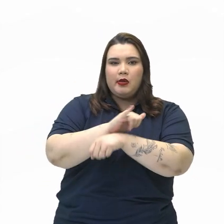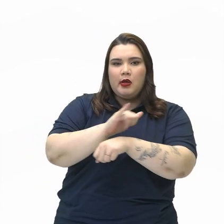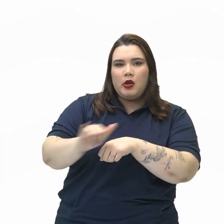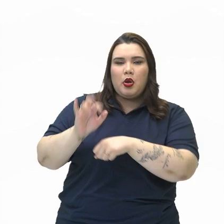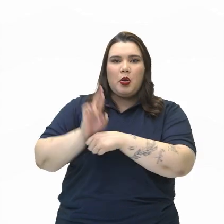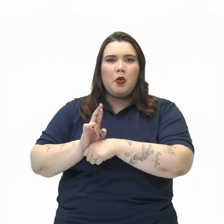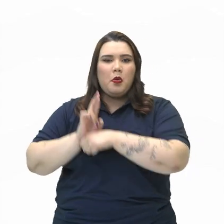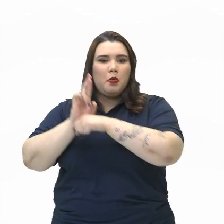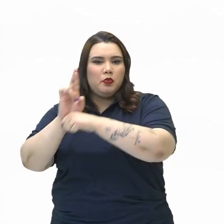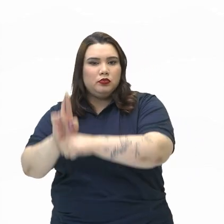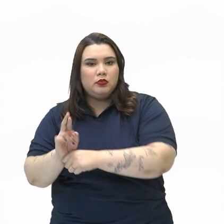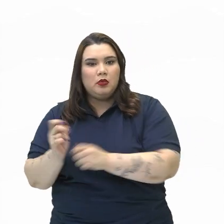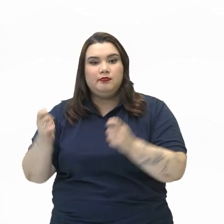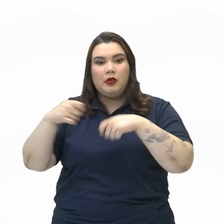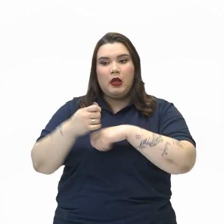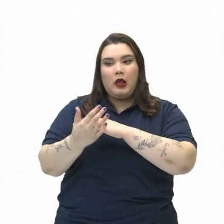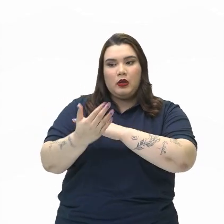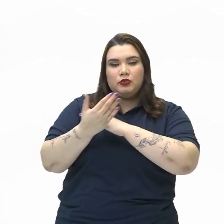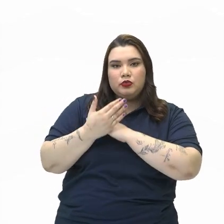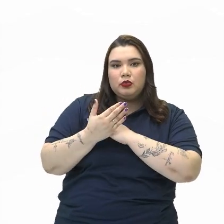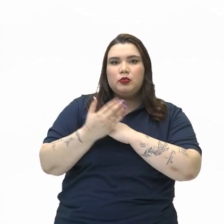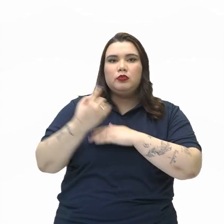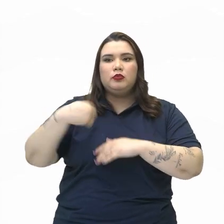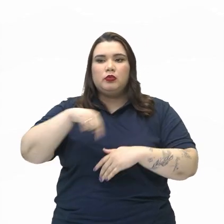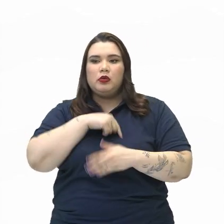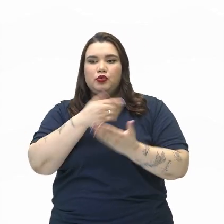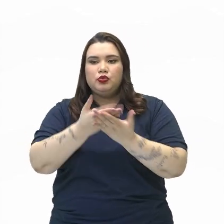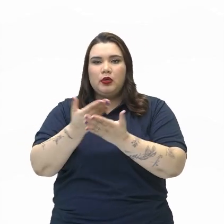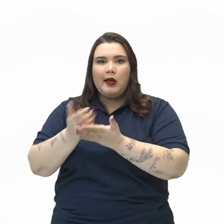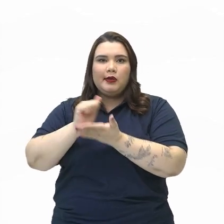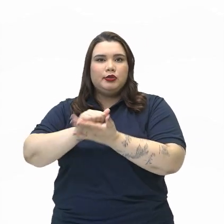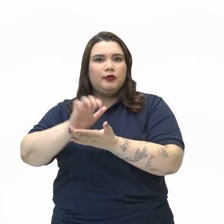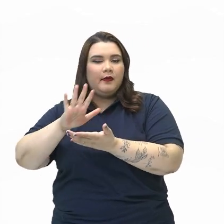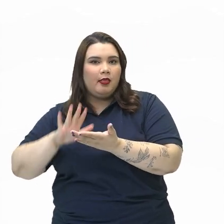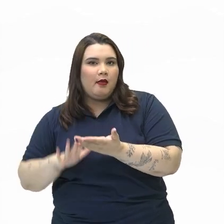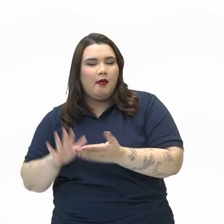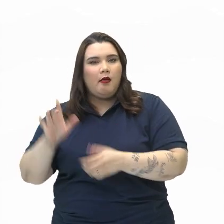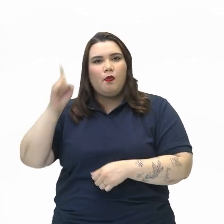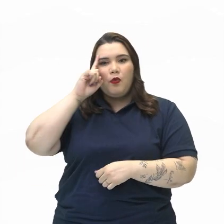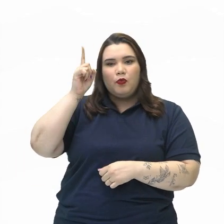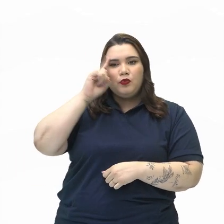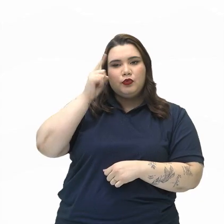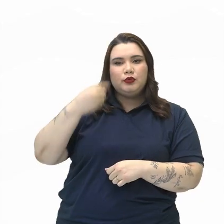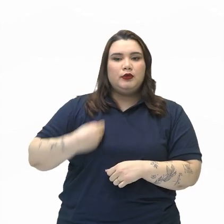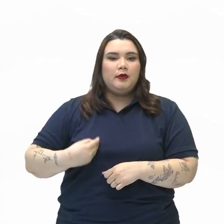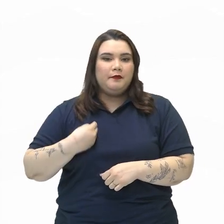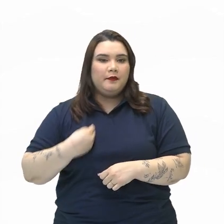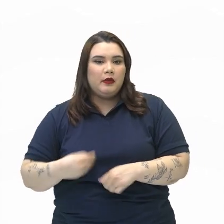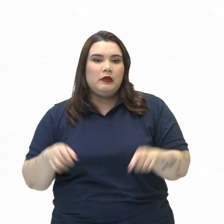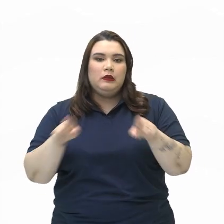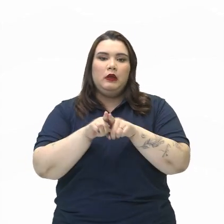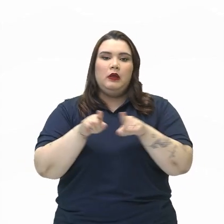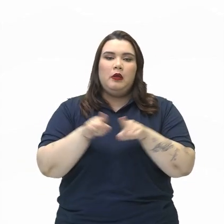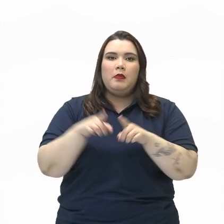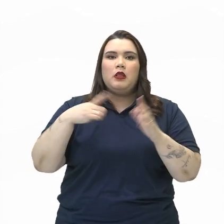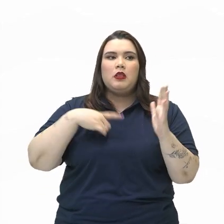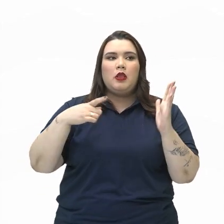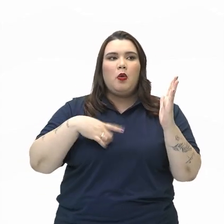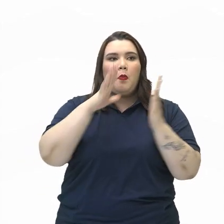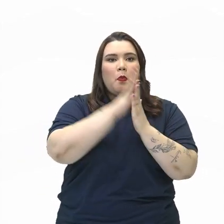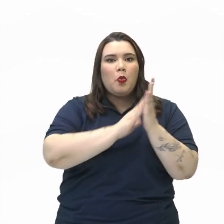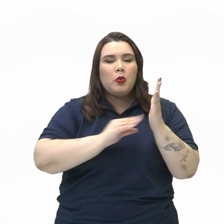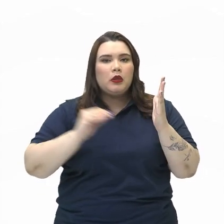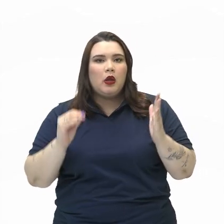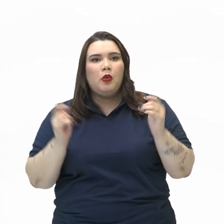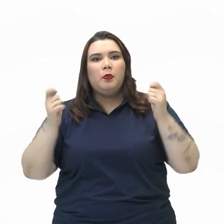e recursos que nos ajudam bastante nos trabalhos escolares, no dia a dia, né? Uma inspiração